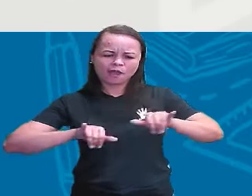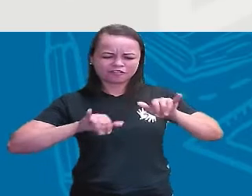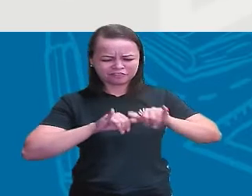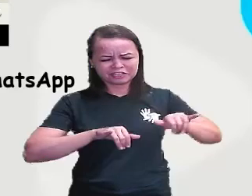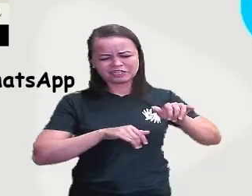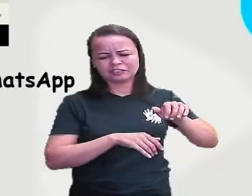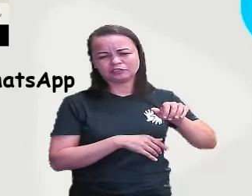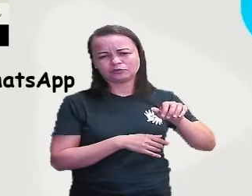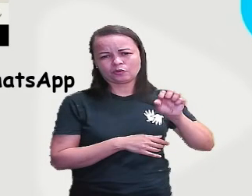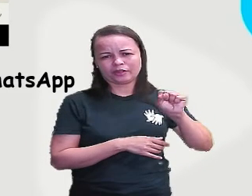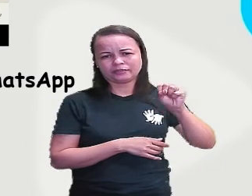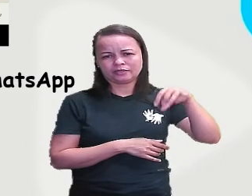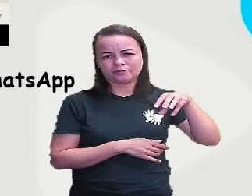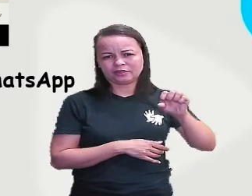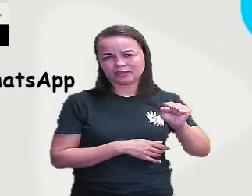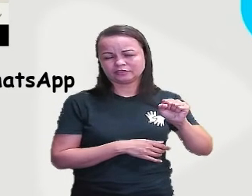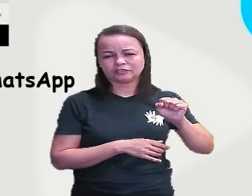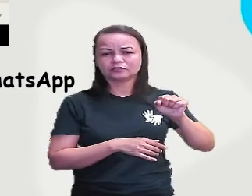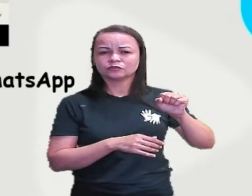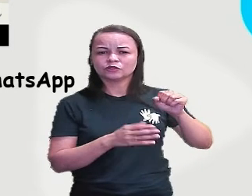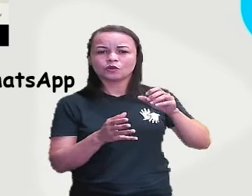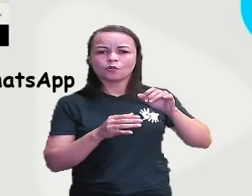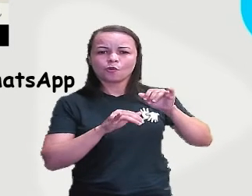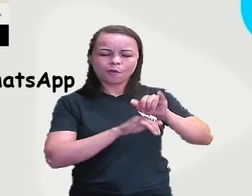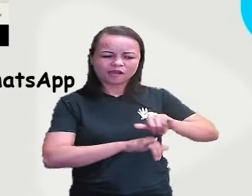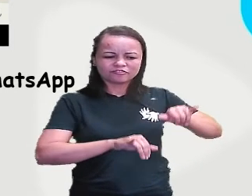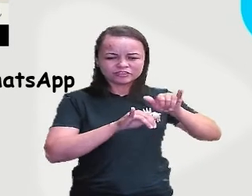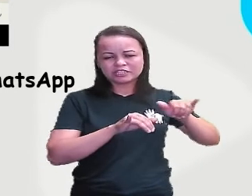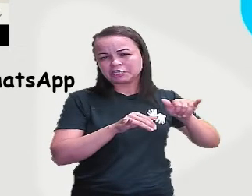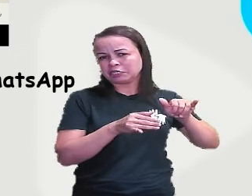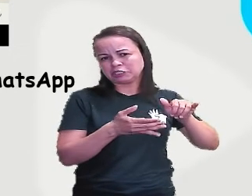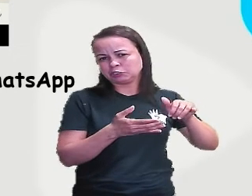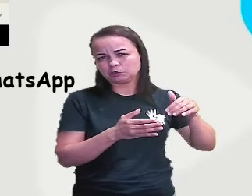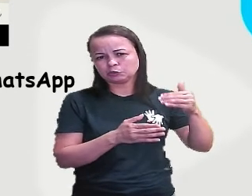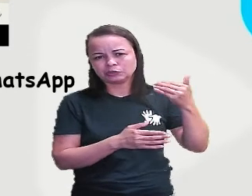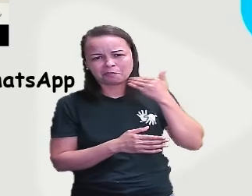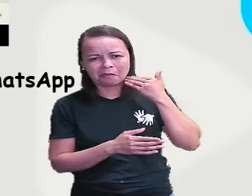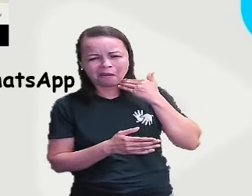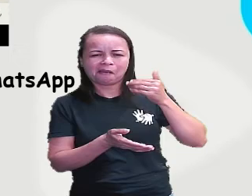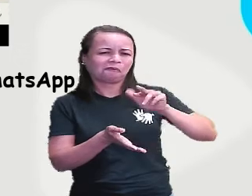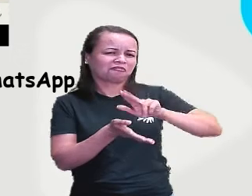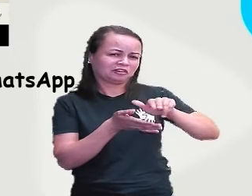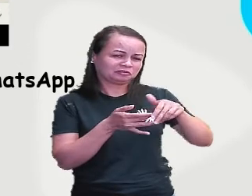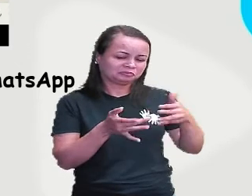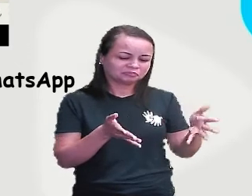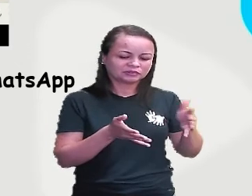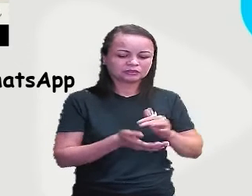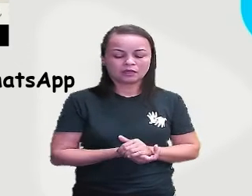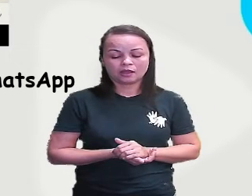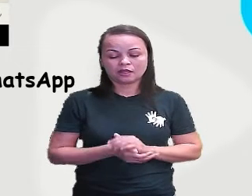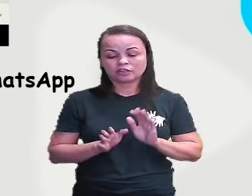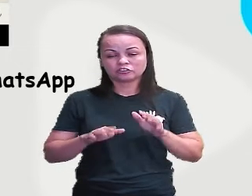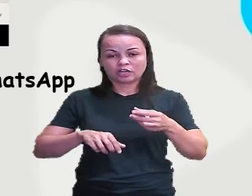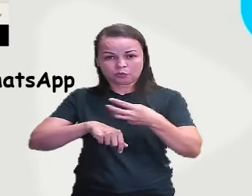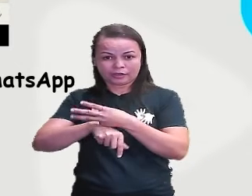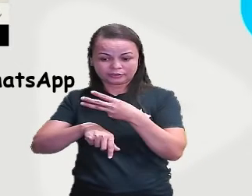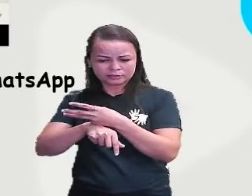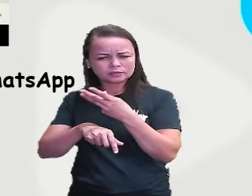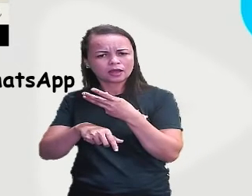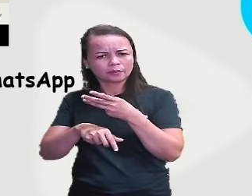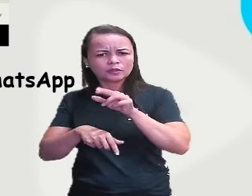ou dependendo, né, de algum banco, não sei. Já a mensagem pelo WhatsApp, não, a gente usa realmente para